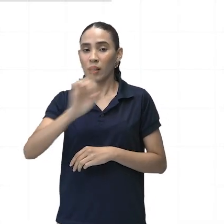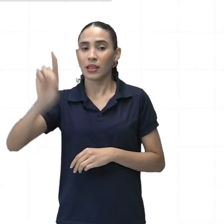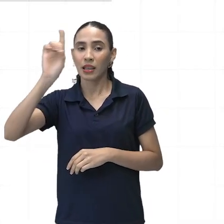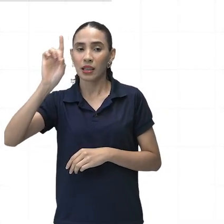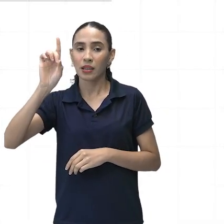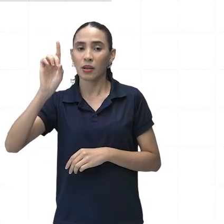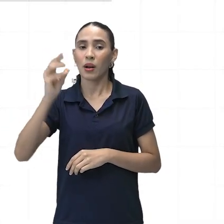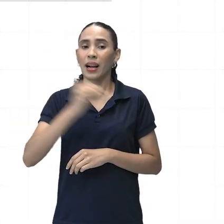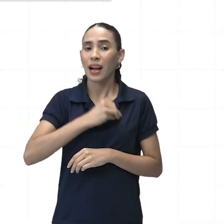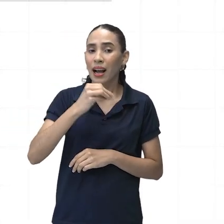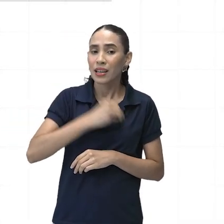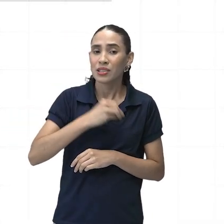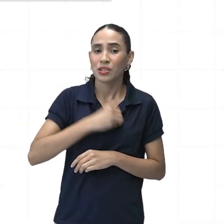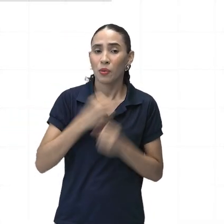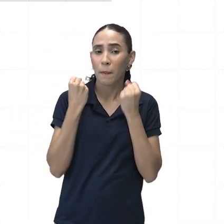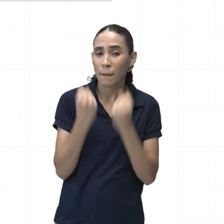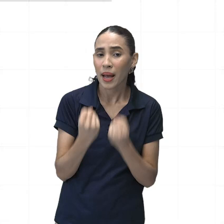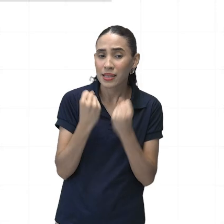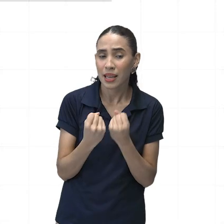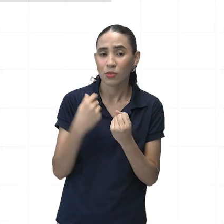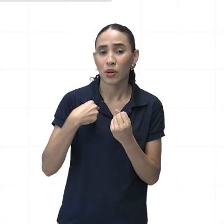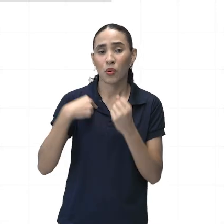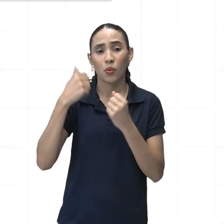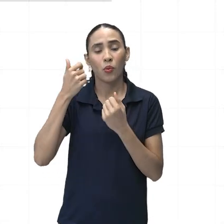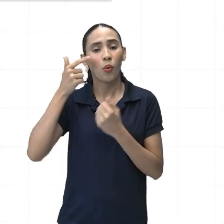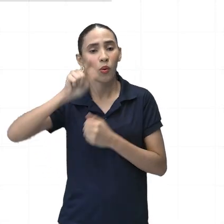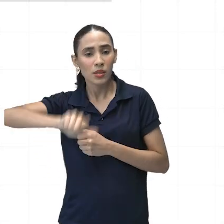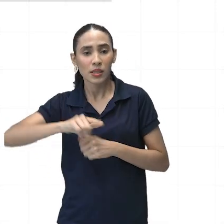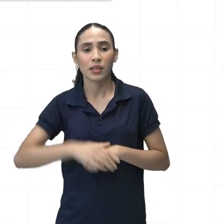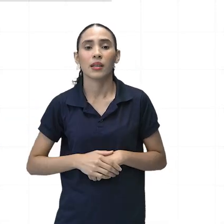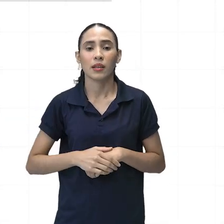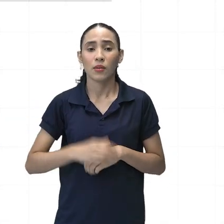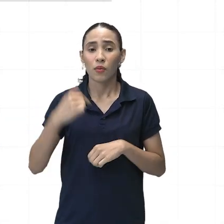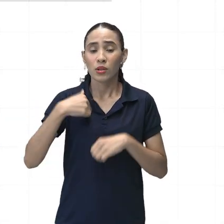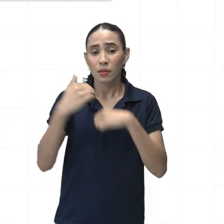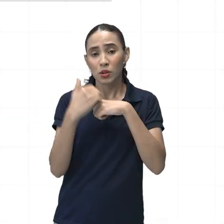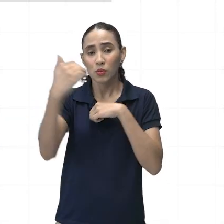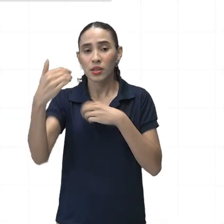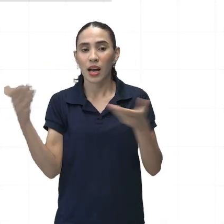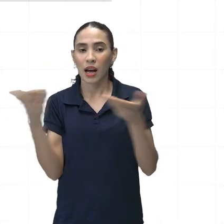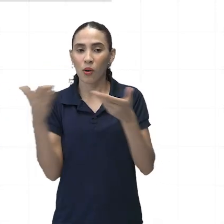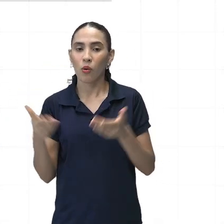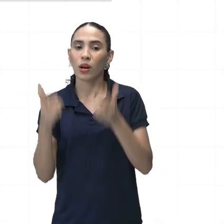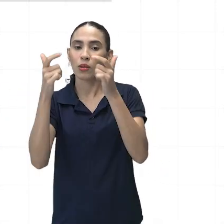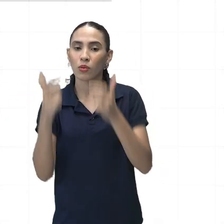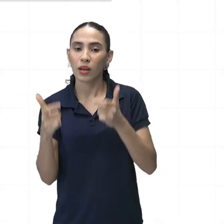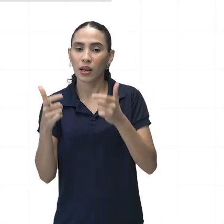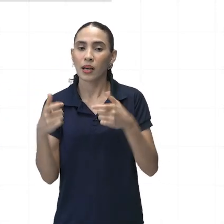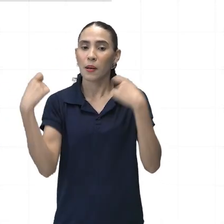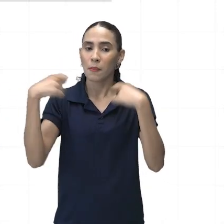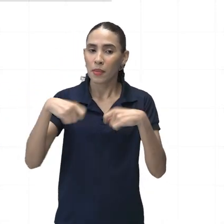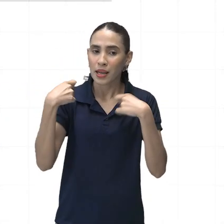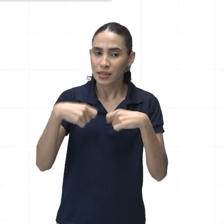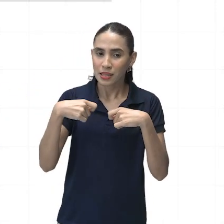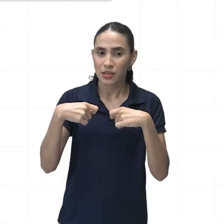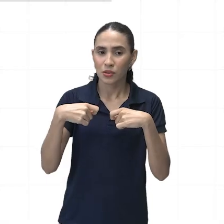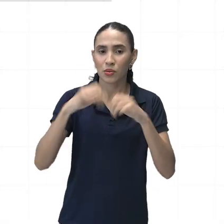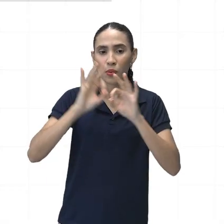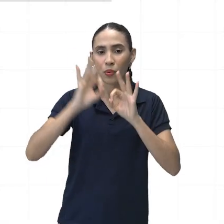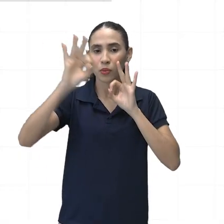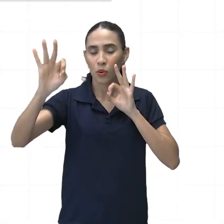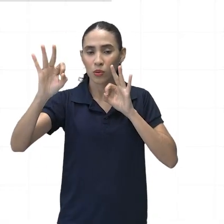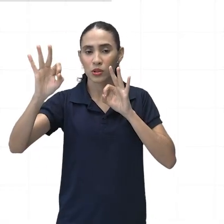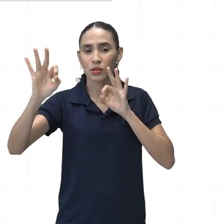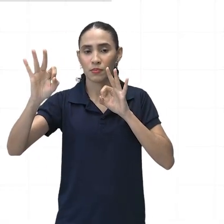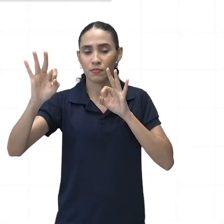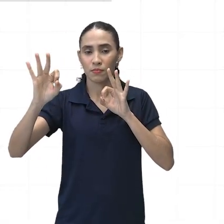Meu castigo é grande demais para que eu possa suportar. Eis que me expulsais agora deste lugar, e eu devo ocultar-me longe de